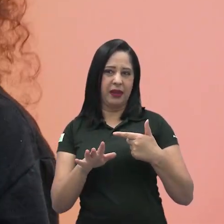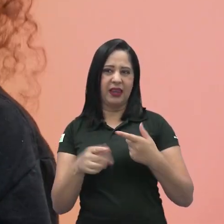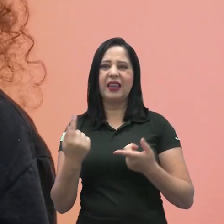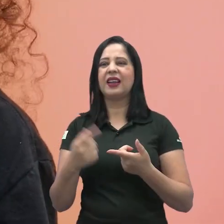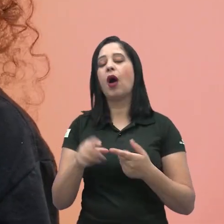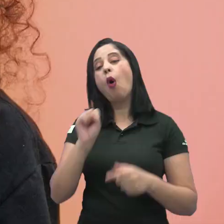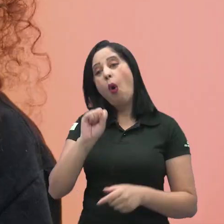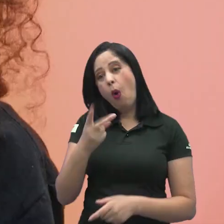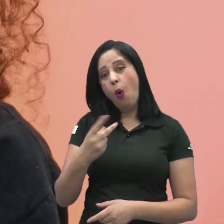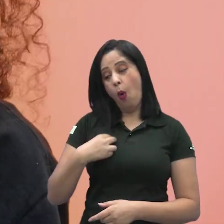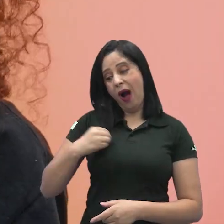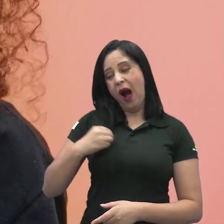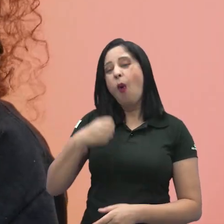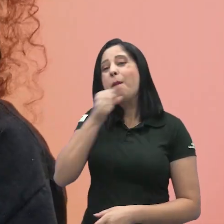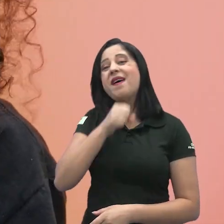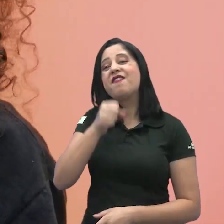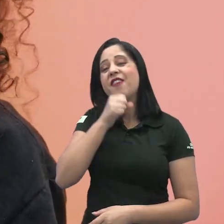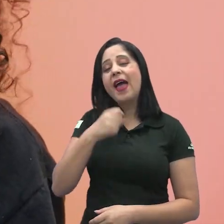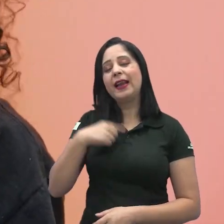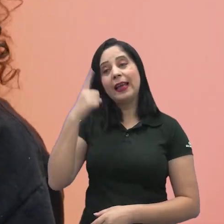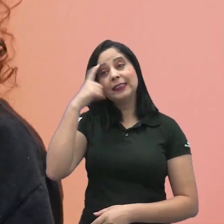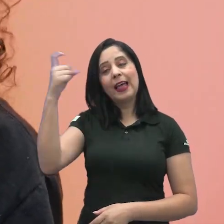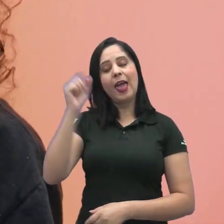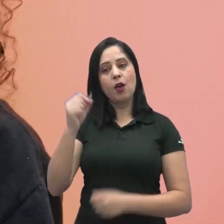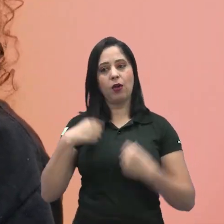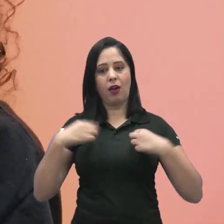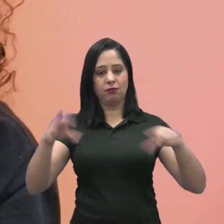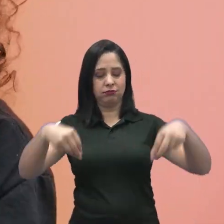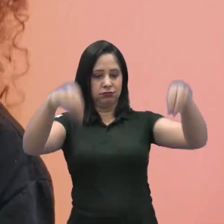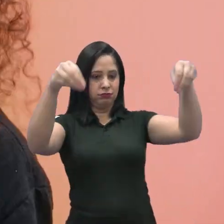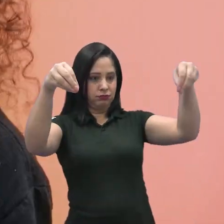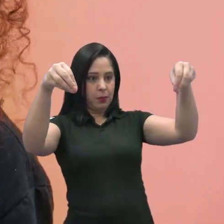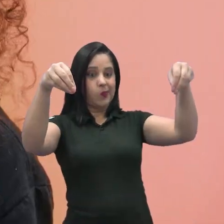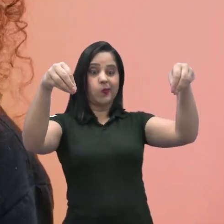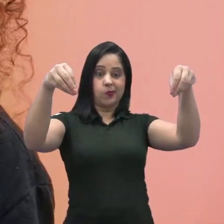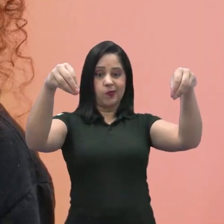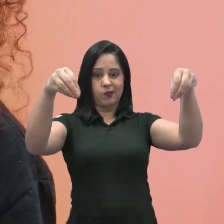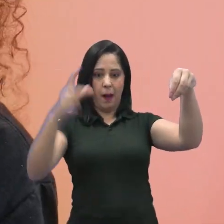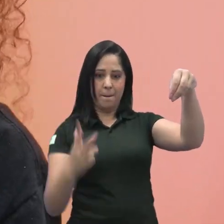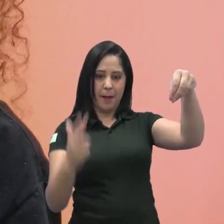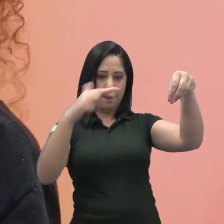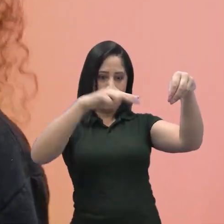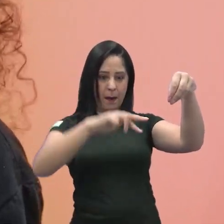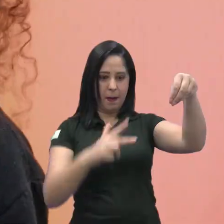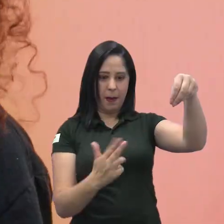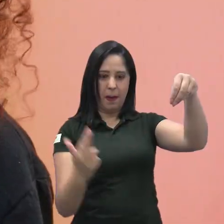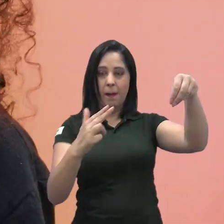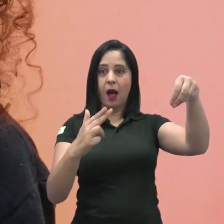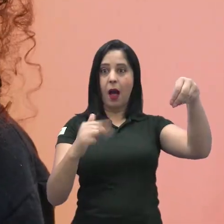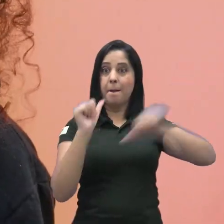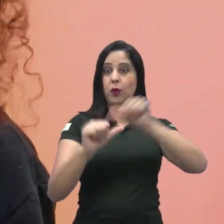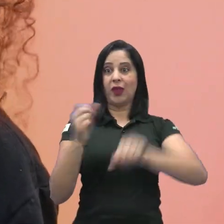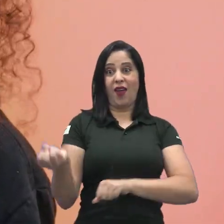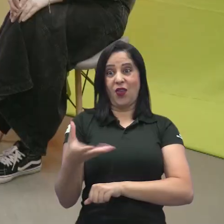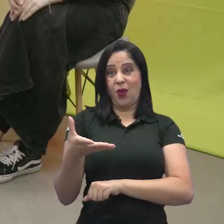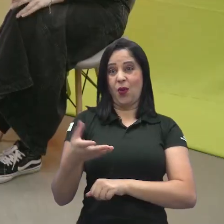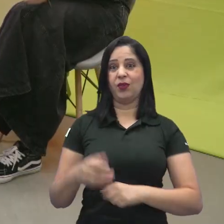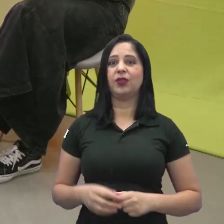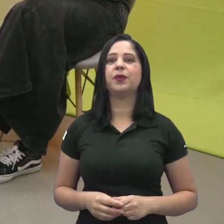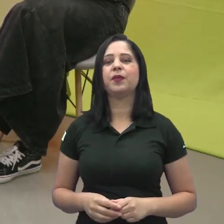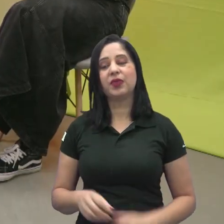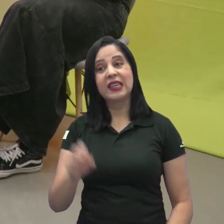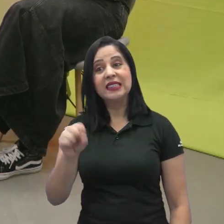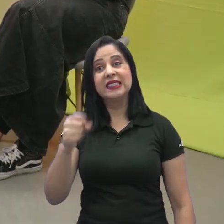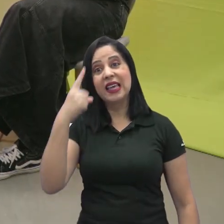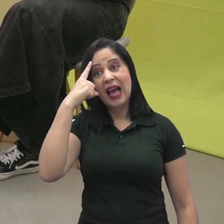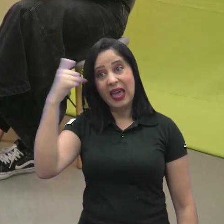um pouco batidas. Uhum. Então a ideia é transformar as roupas que a gente já tem em peças diferentes. Uhum. Uma ideia